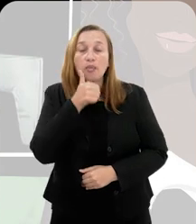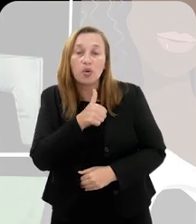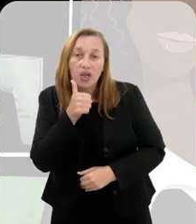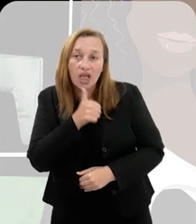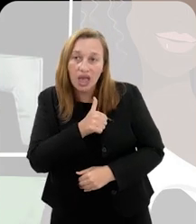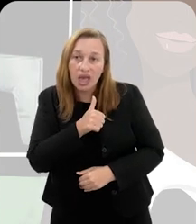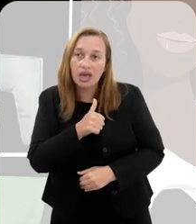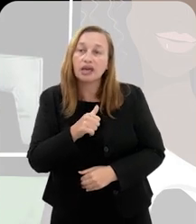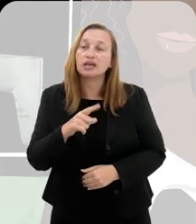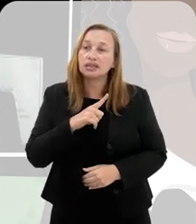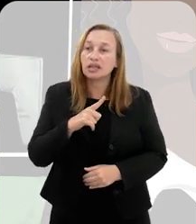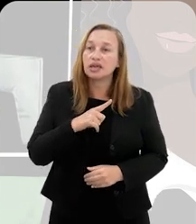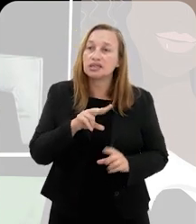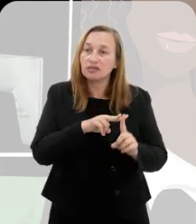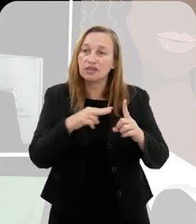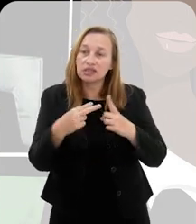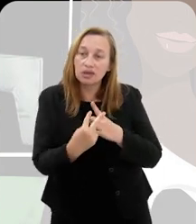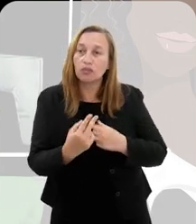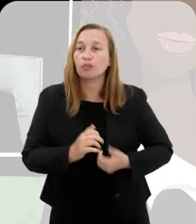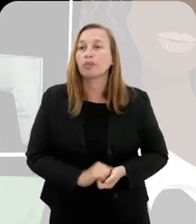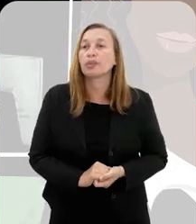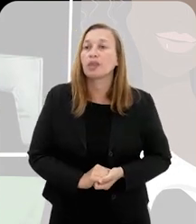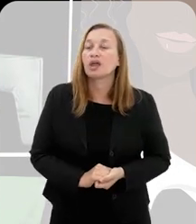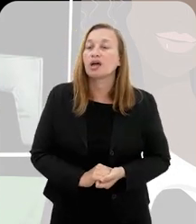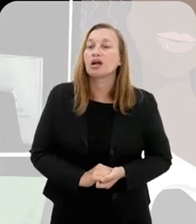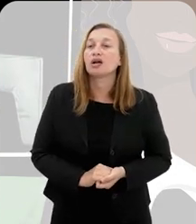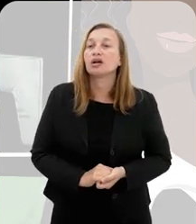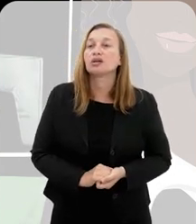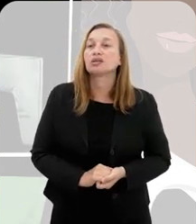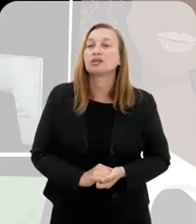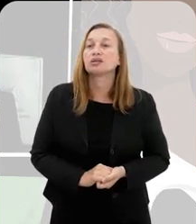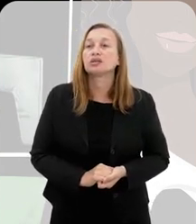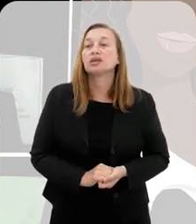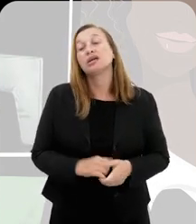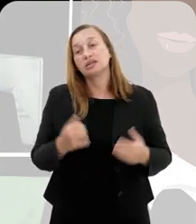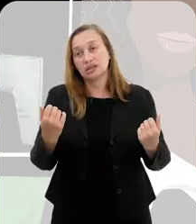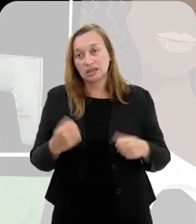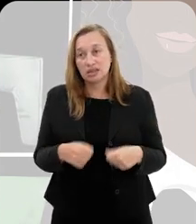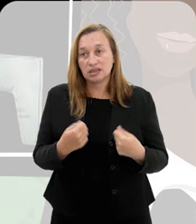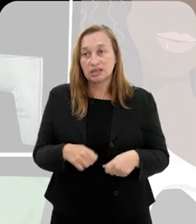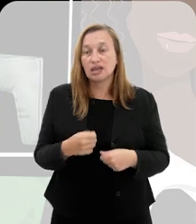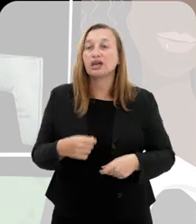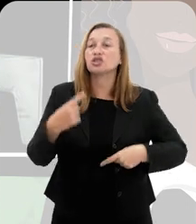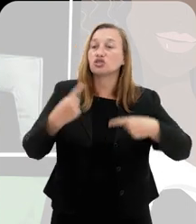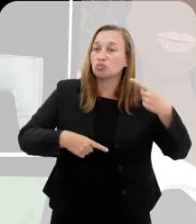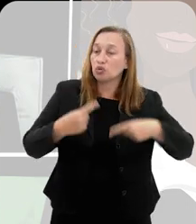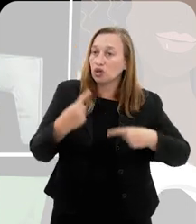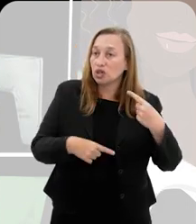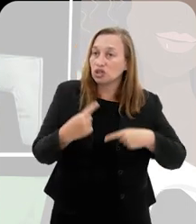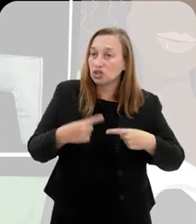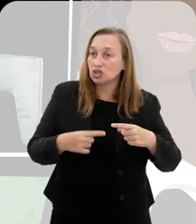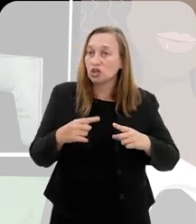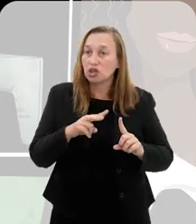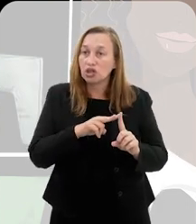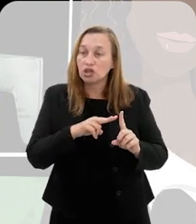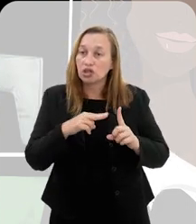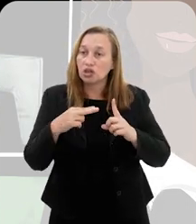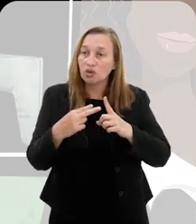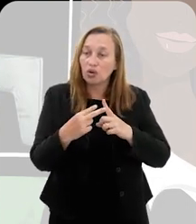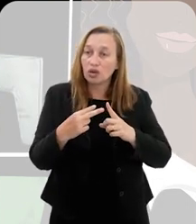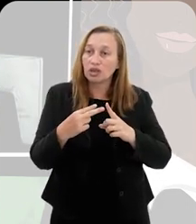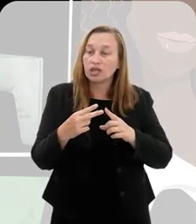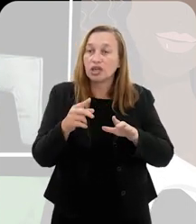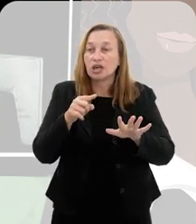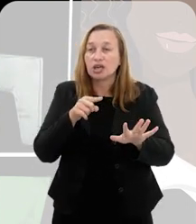é filha, né? A mulher, ela tem essa perspectiva, esse olhar. Há essa necessidade de